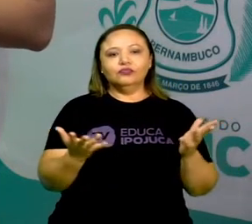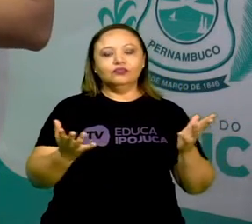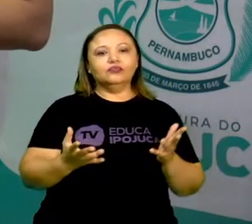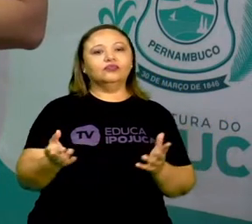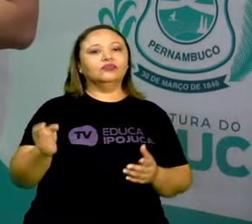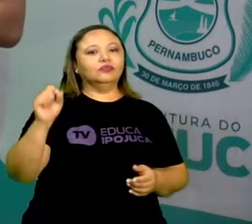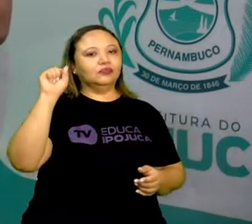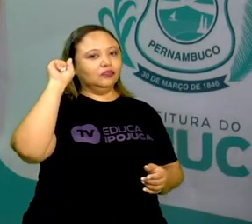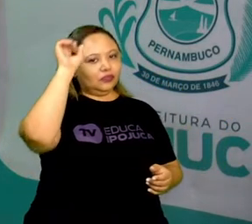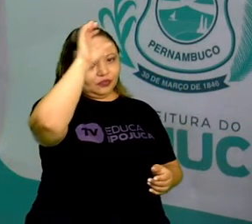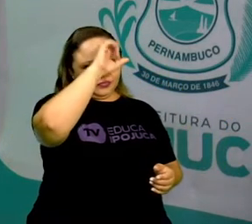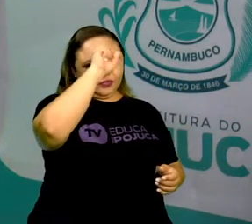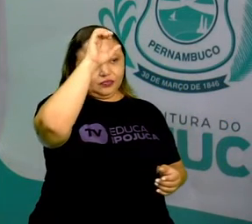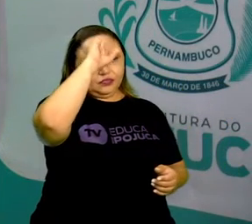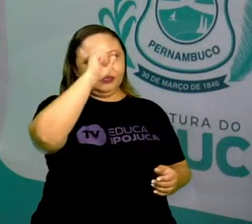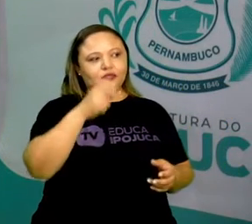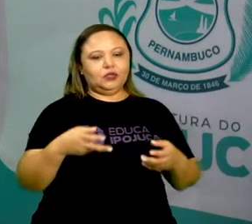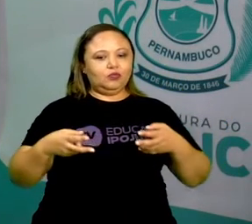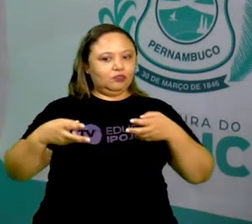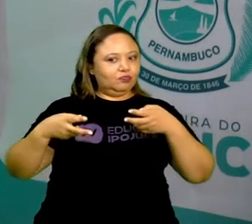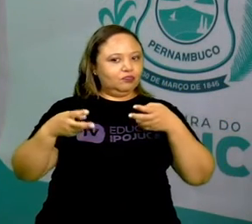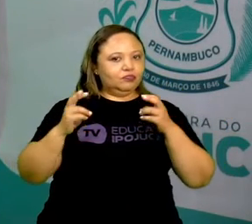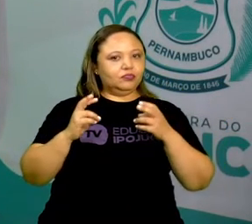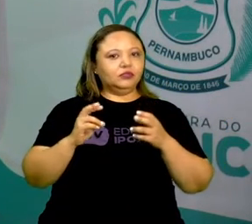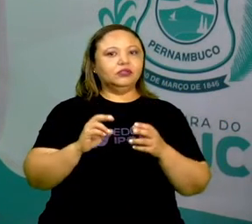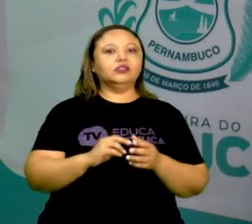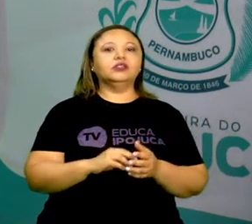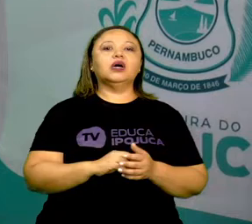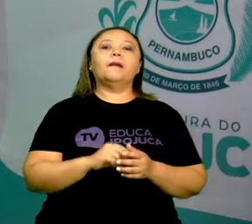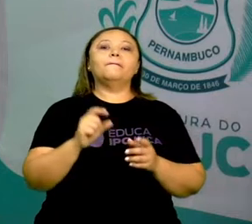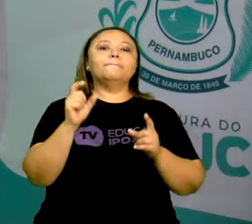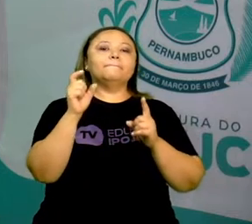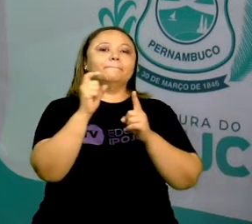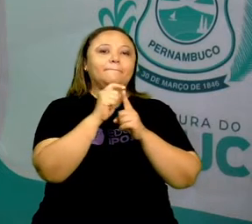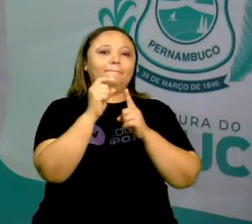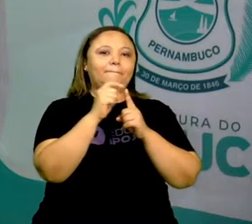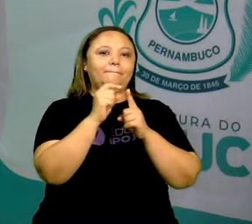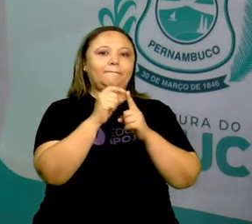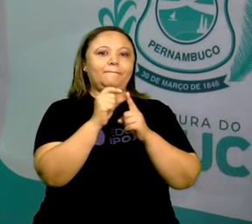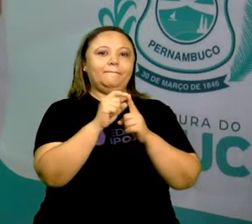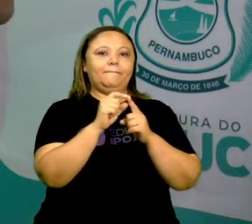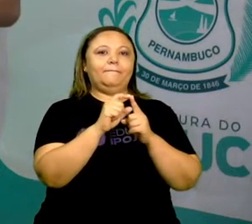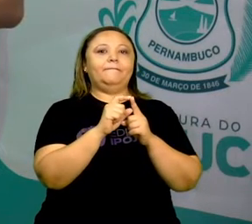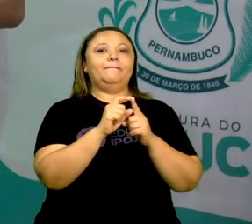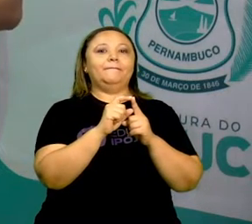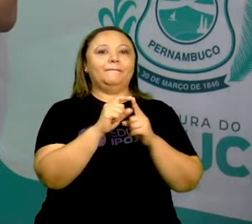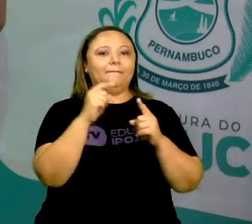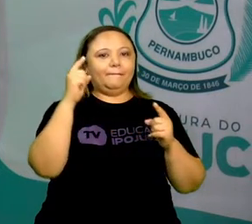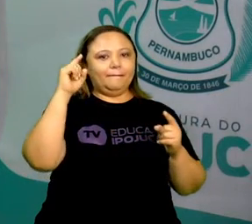pôde perceber que as palavras-chave são figuras